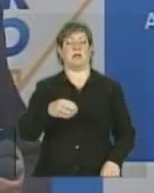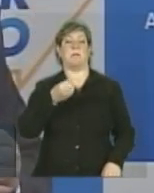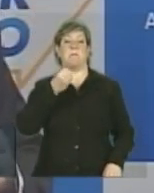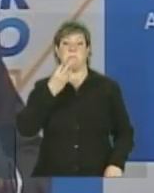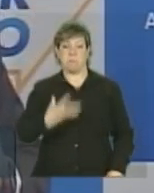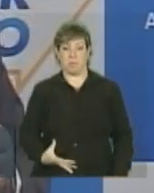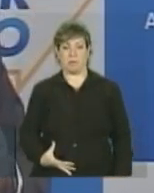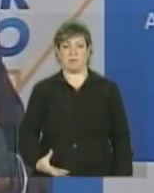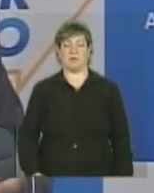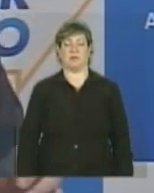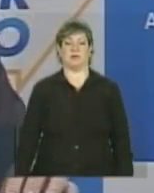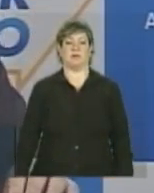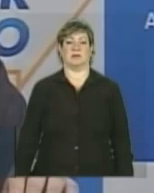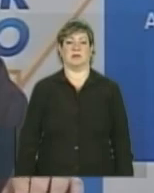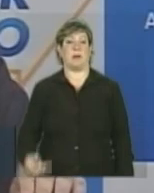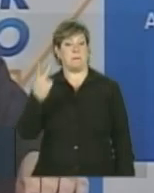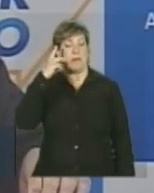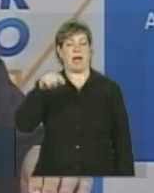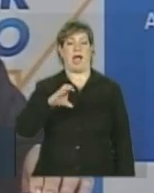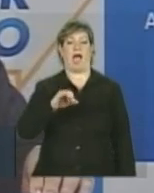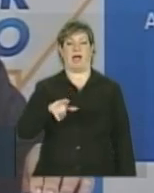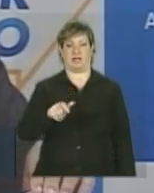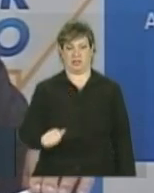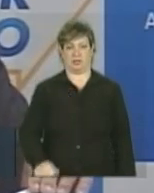margens positivas para a Caixa.